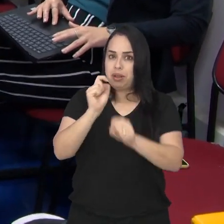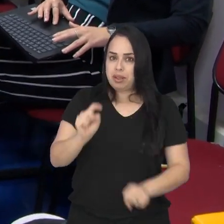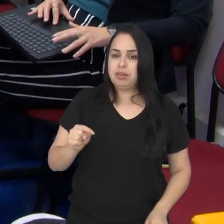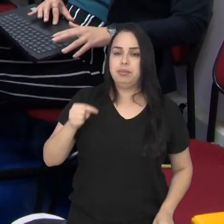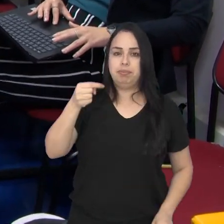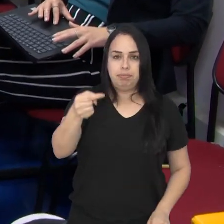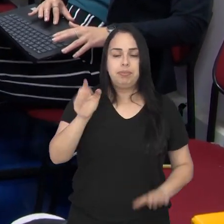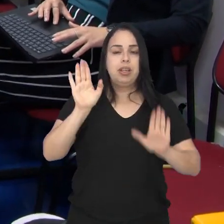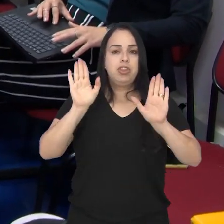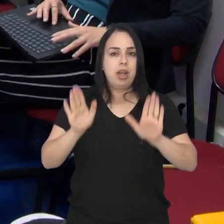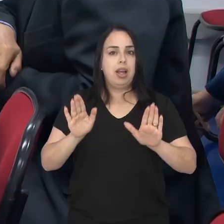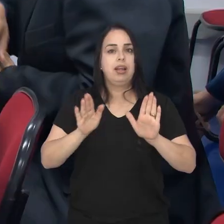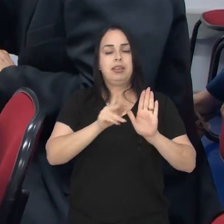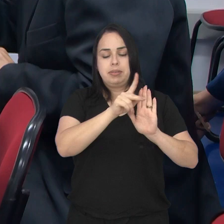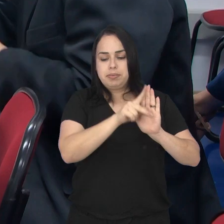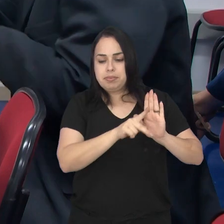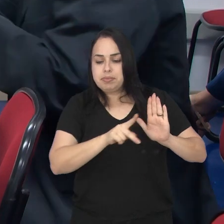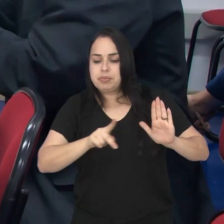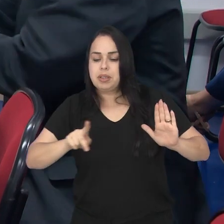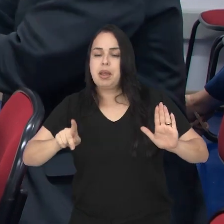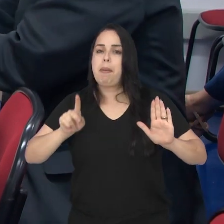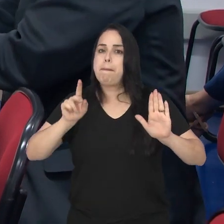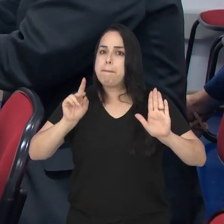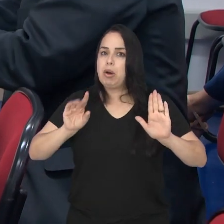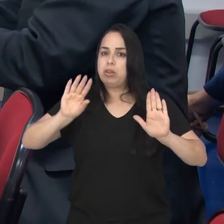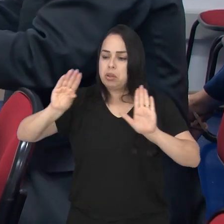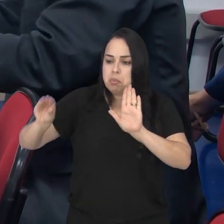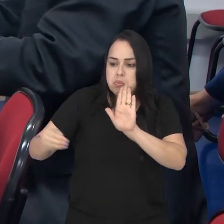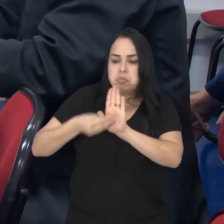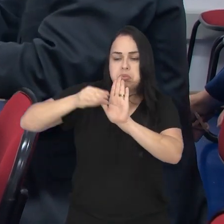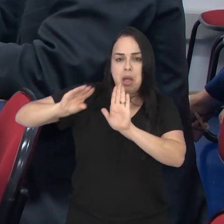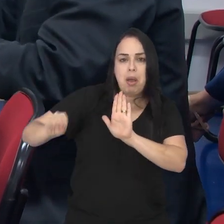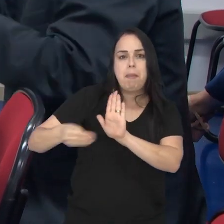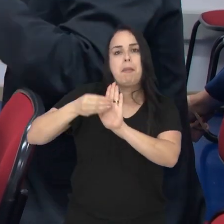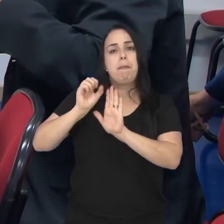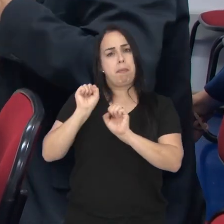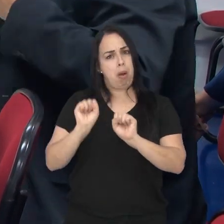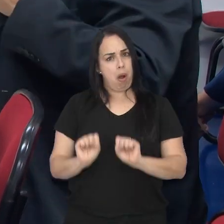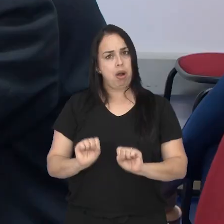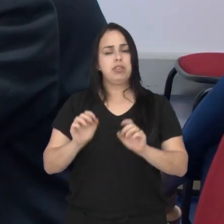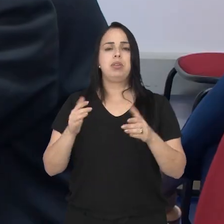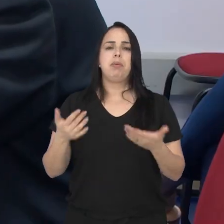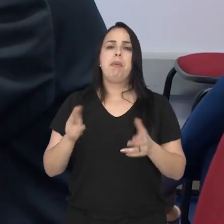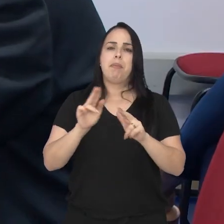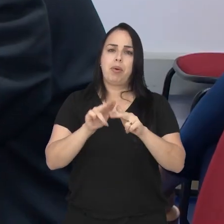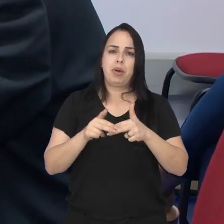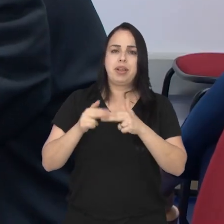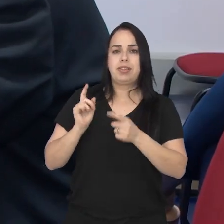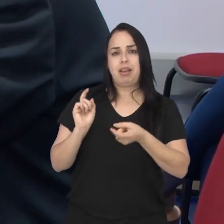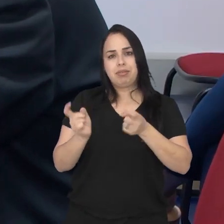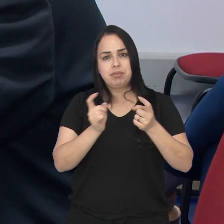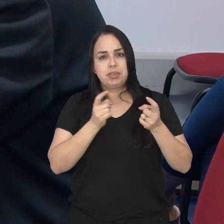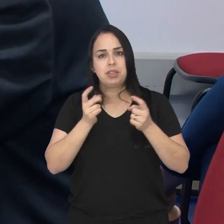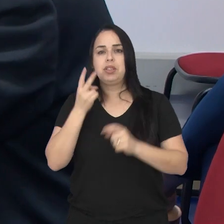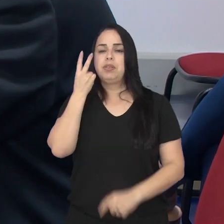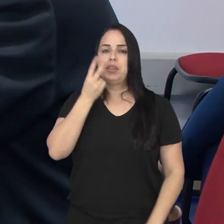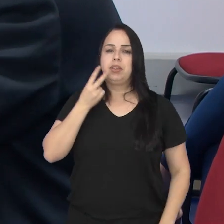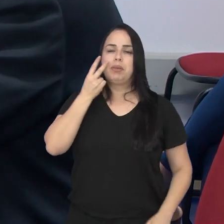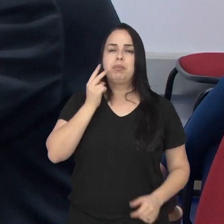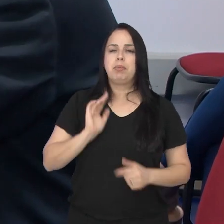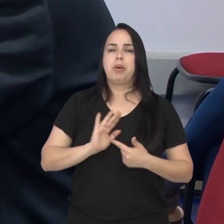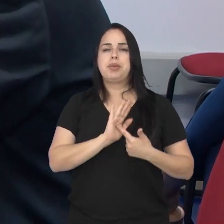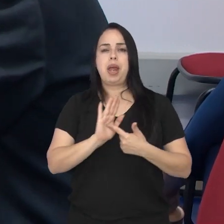da cidade para o próximo ano já está em tramitação e pode receber emendas por isso durante a reunião